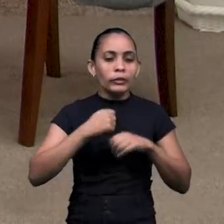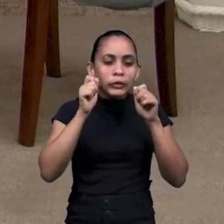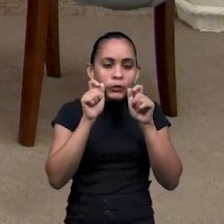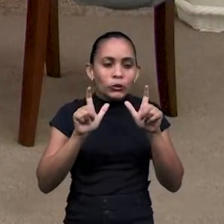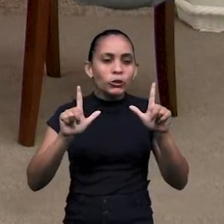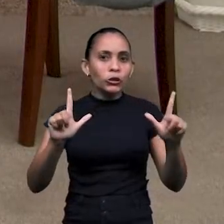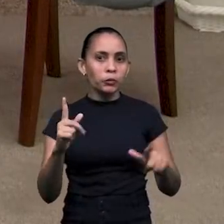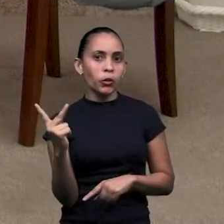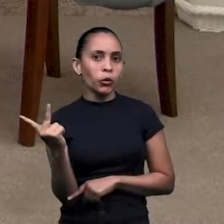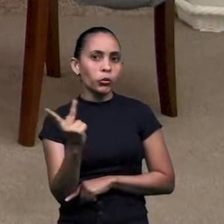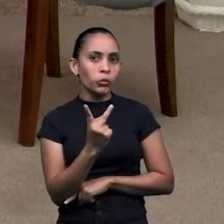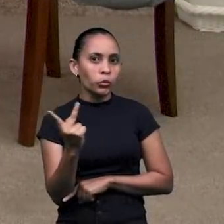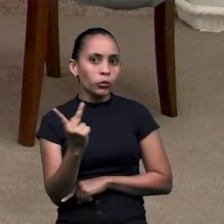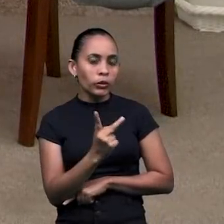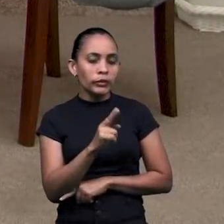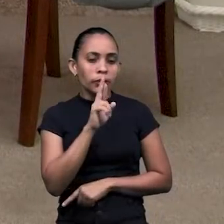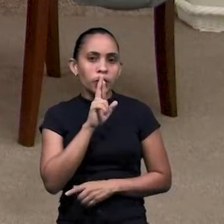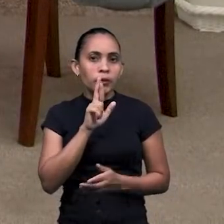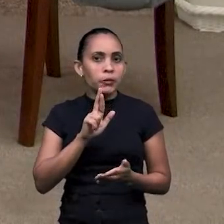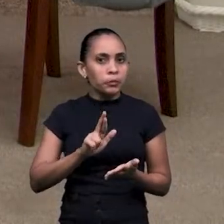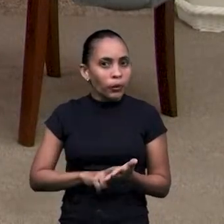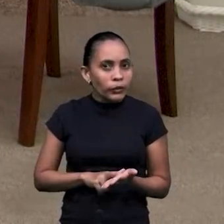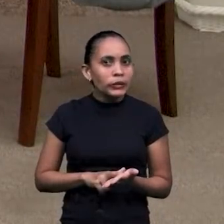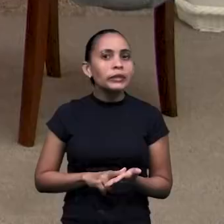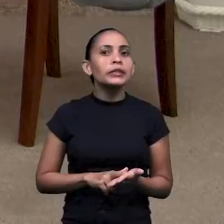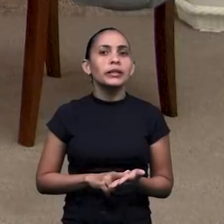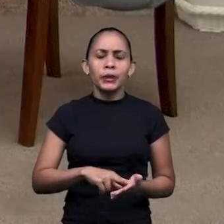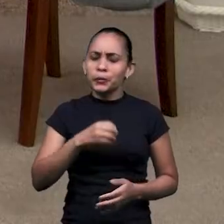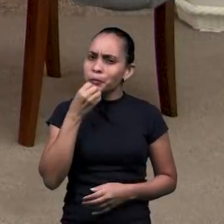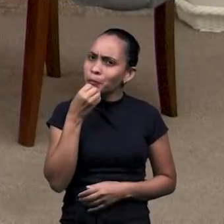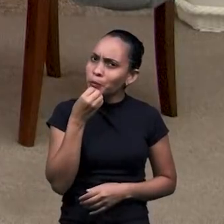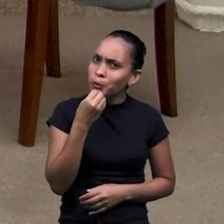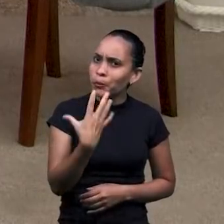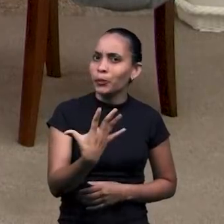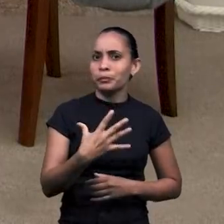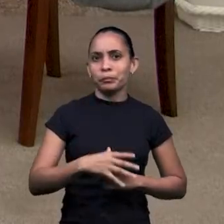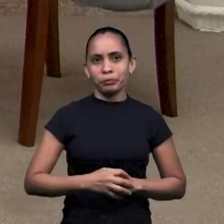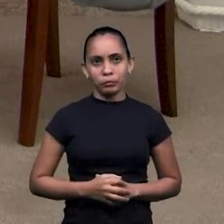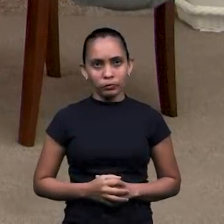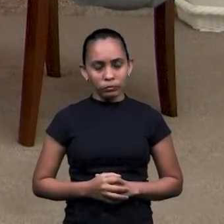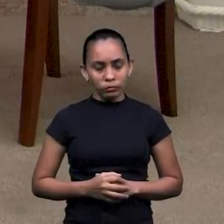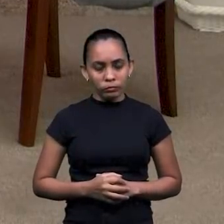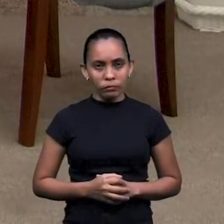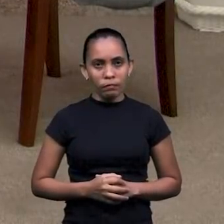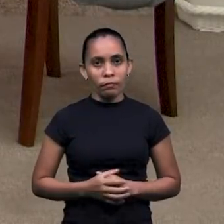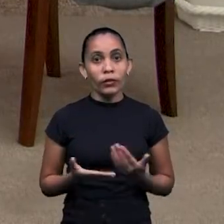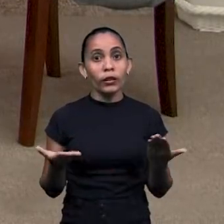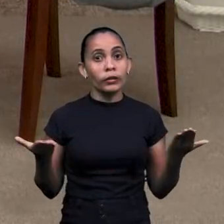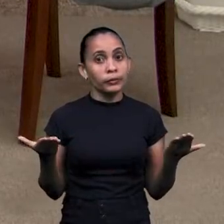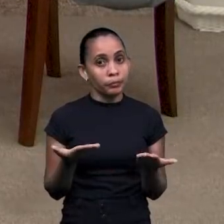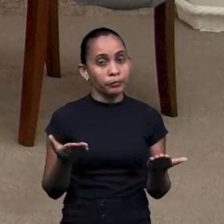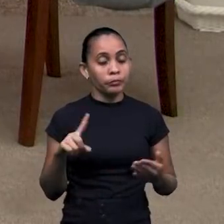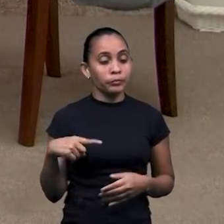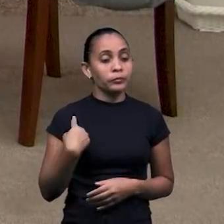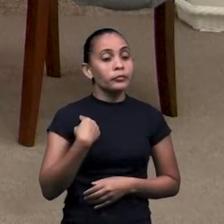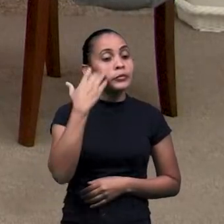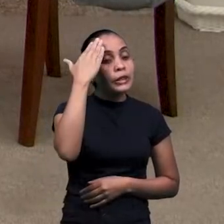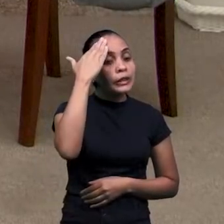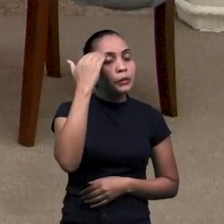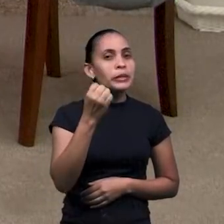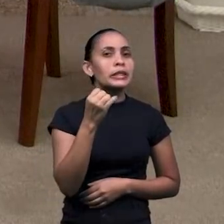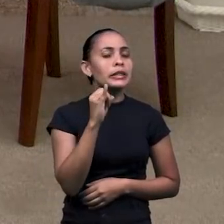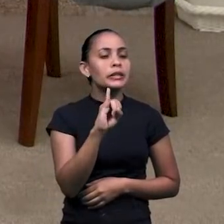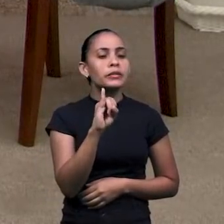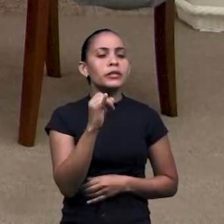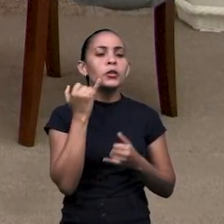duas respostas, 2 participações, como sempre, muito consistentes. E agora queremos saber da Thaís e do Ismael se eles têm algum